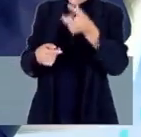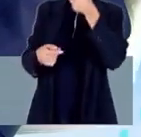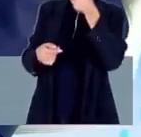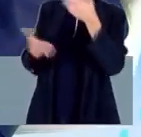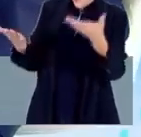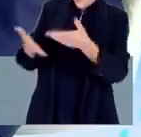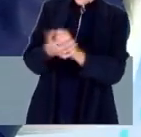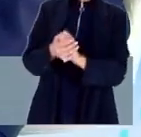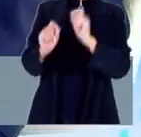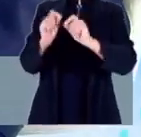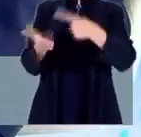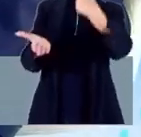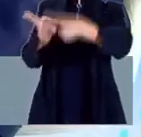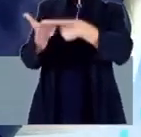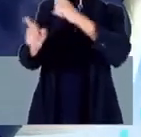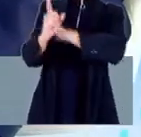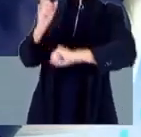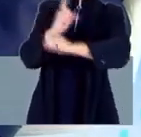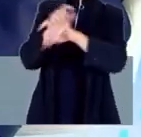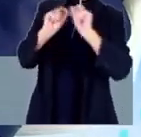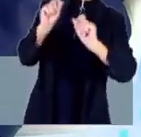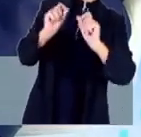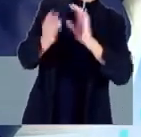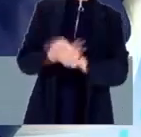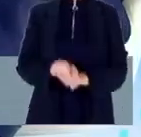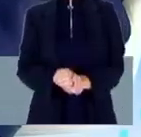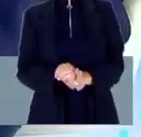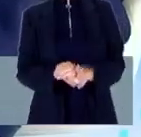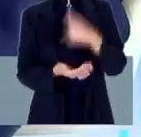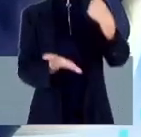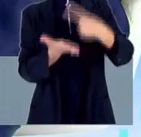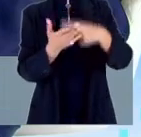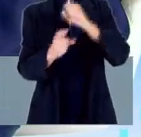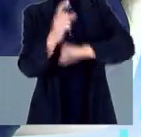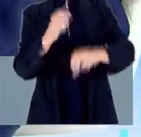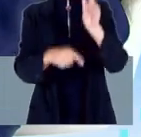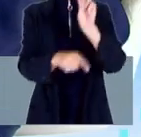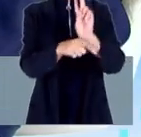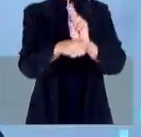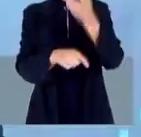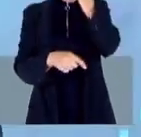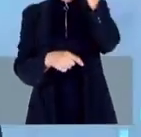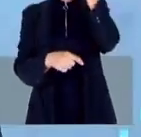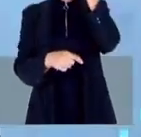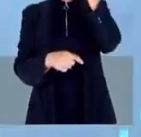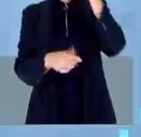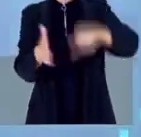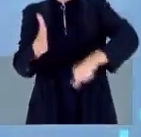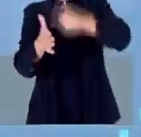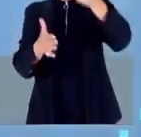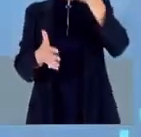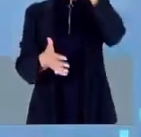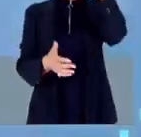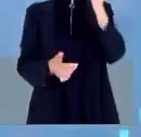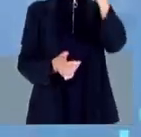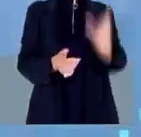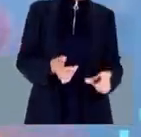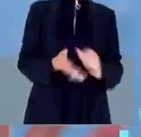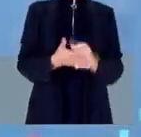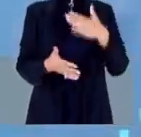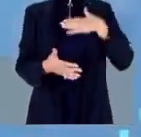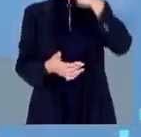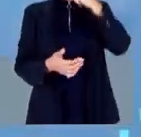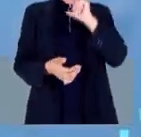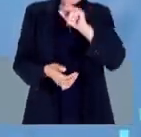está vestindo o que que é uma agenda social agente social aquela agenda que cuida das pessoas que coloca as pessoas em primeiro lugar e no meu caso como